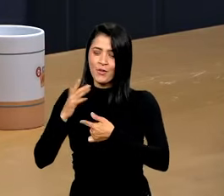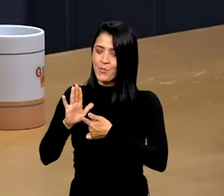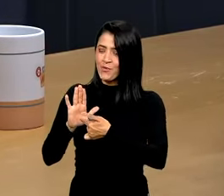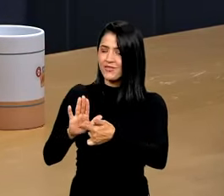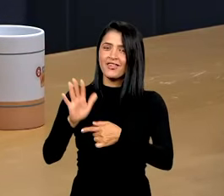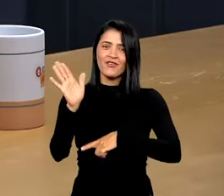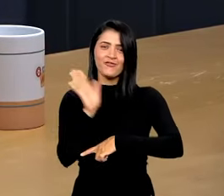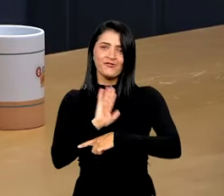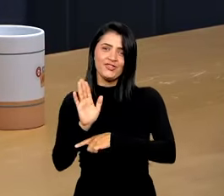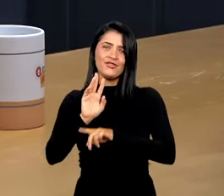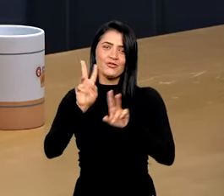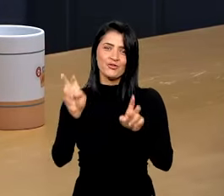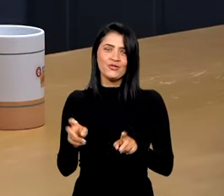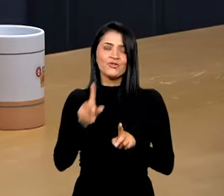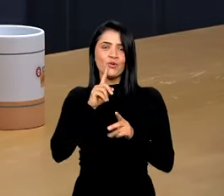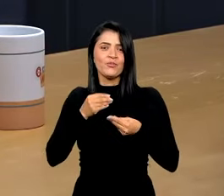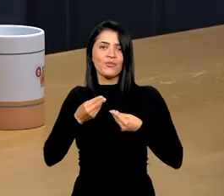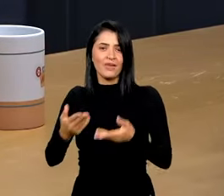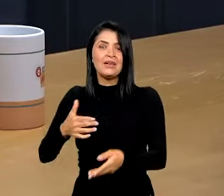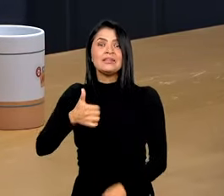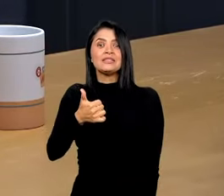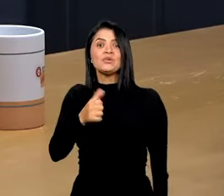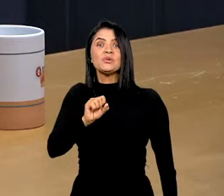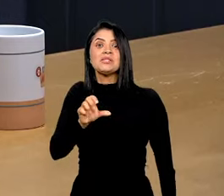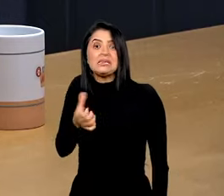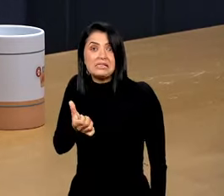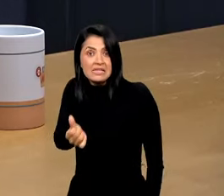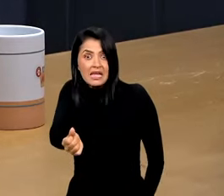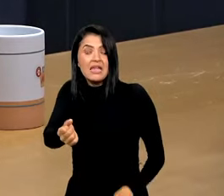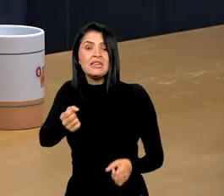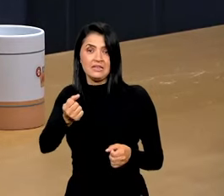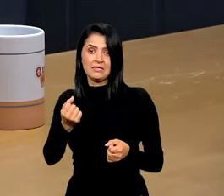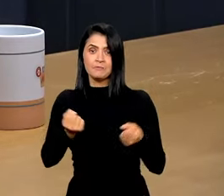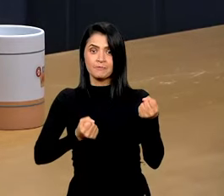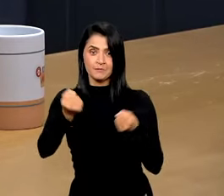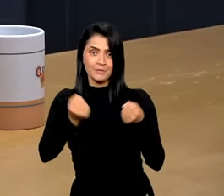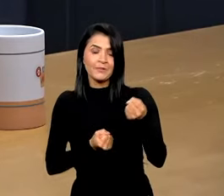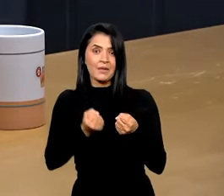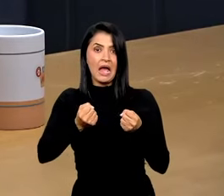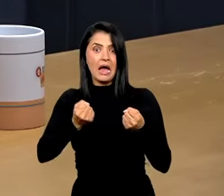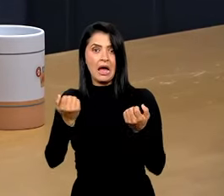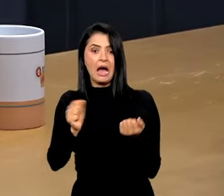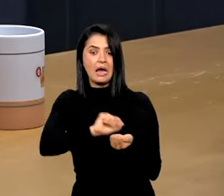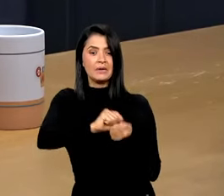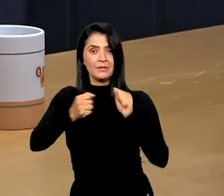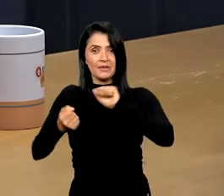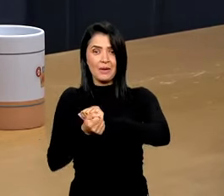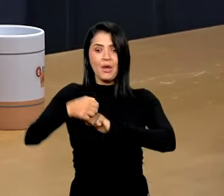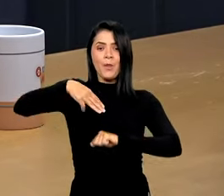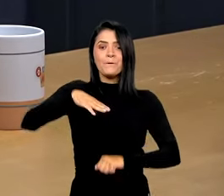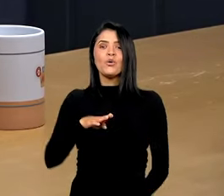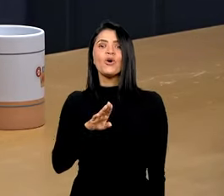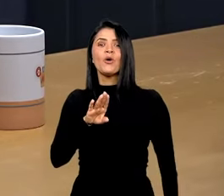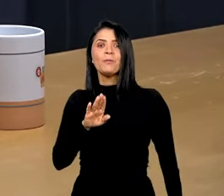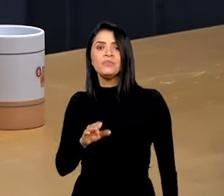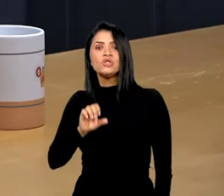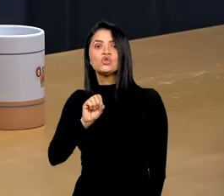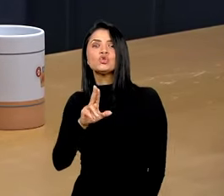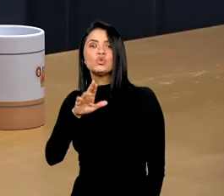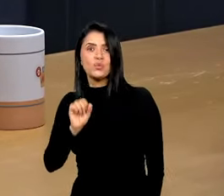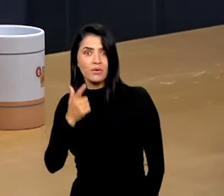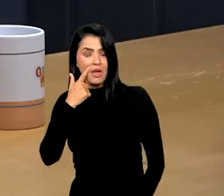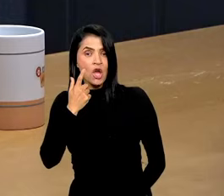vídeo sobre a entrega de 186 vans adaptadas do MOB SUAS. A entrega ocorreu há cerca de 2 meses e